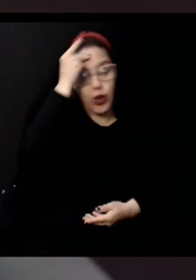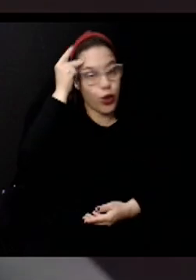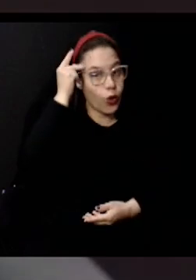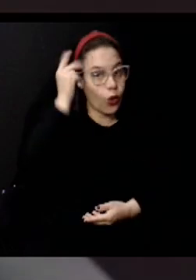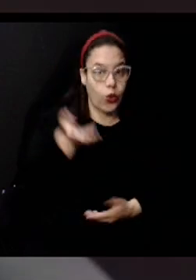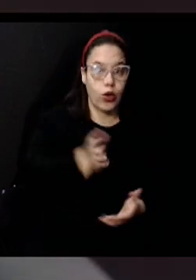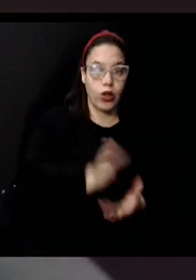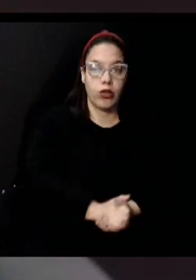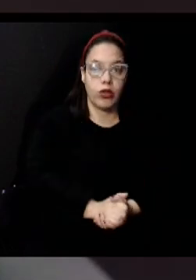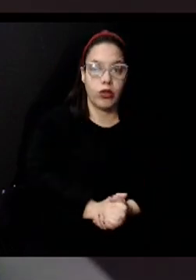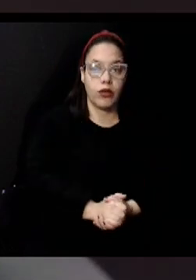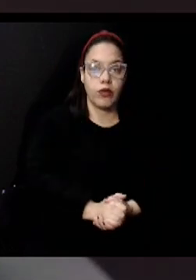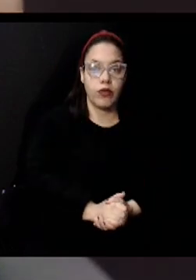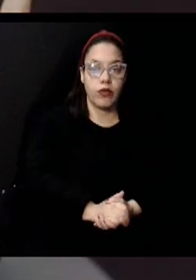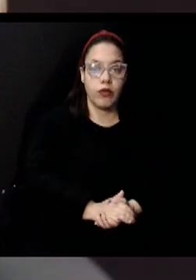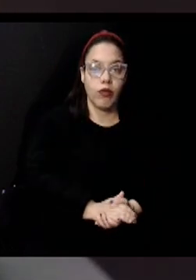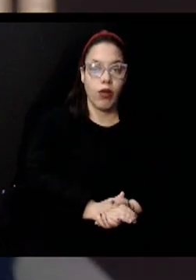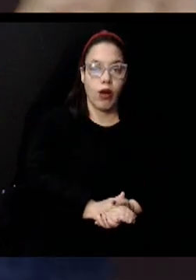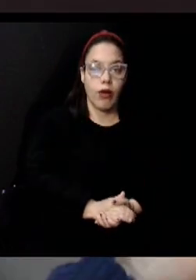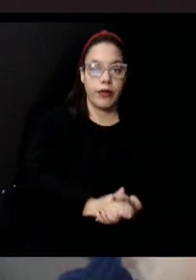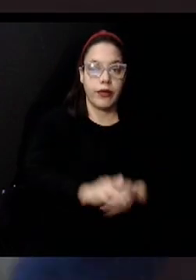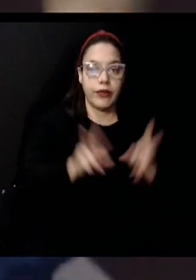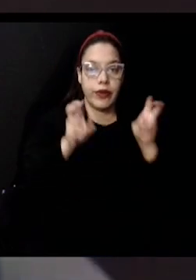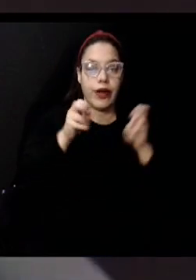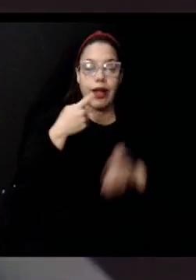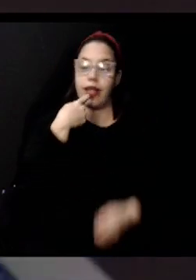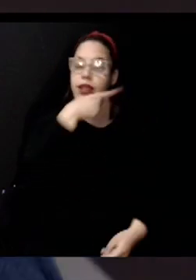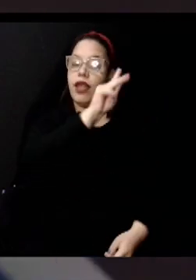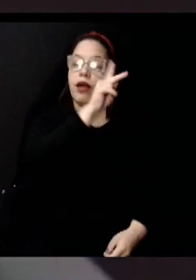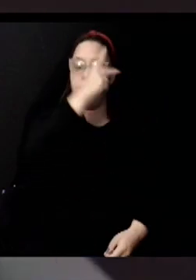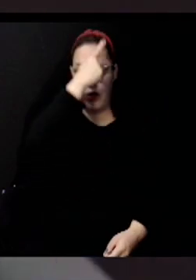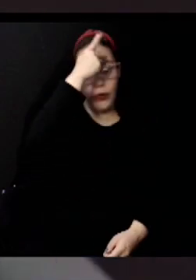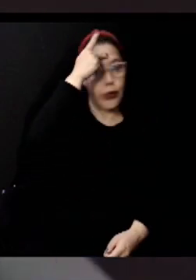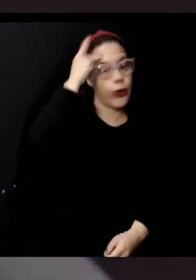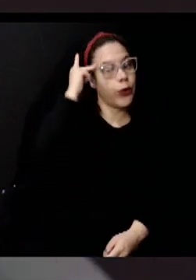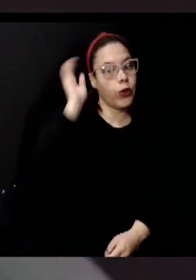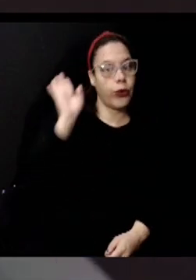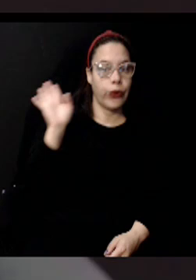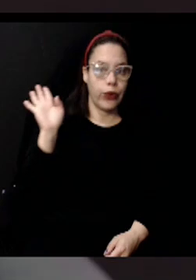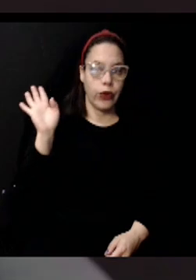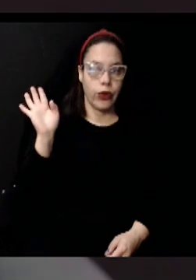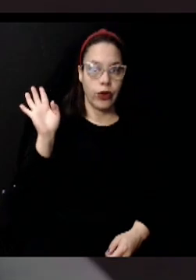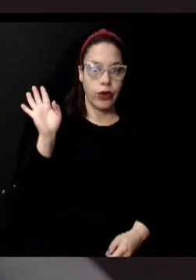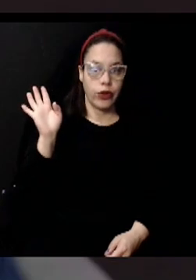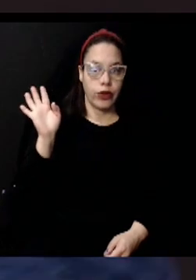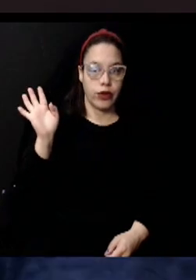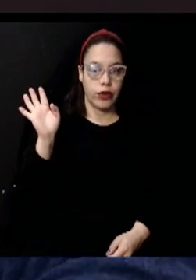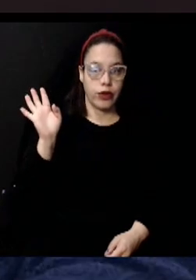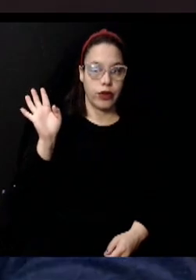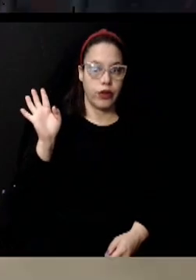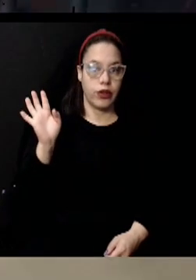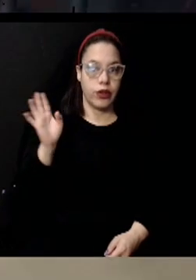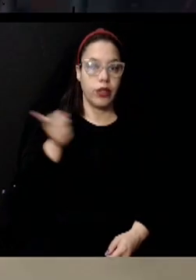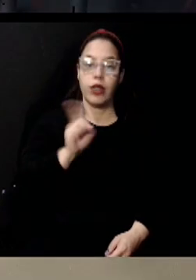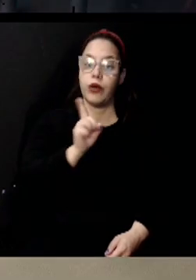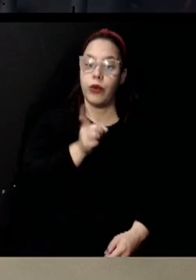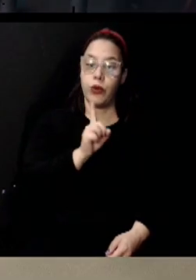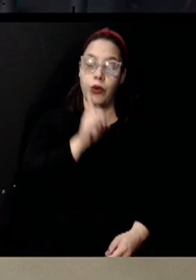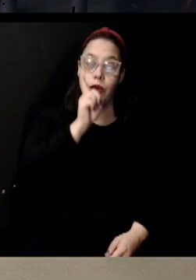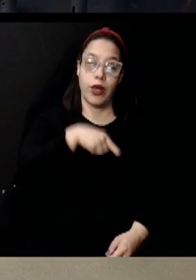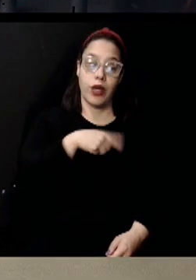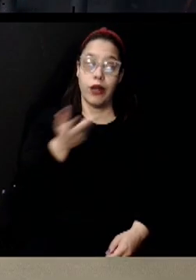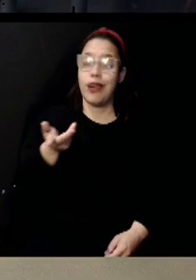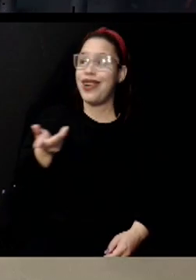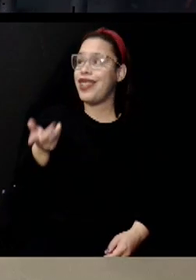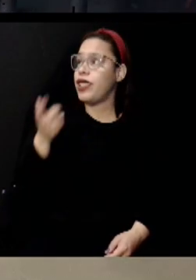falar no popular, é da pessoa, né, ela toma como para si, como sendo a característica dela, e não é. Então, né, mas foi muito